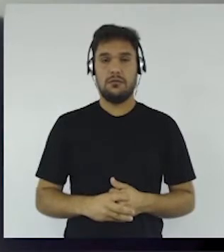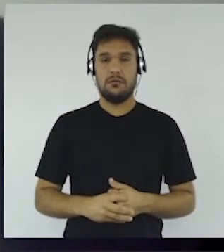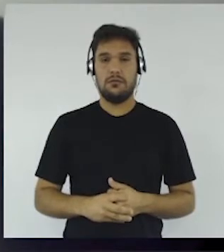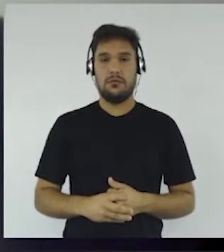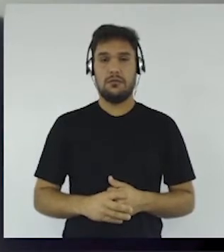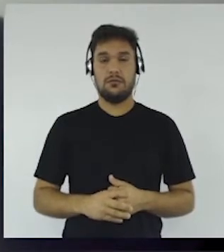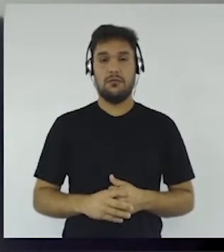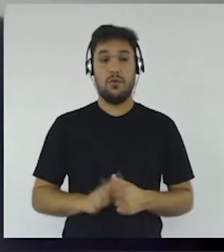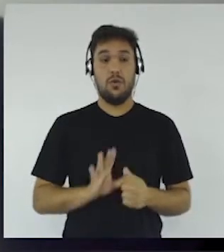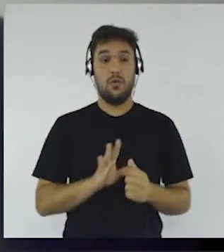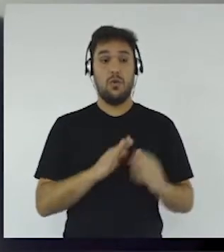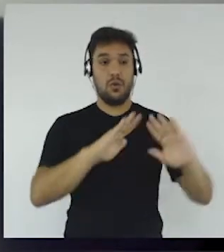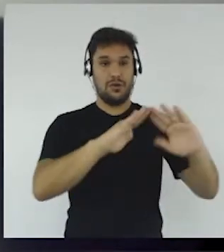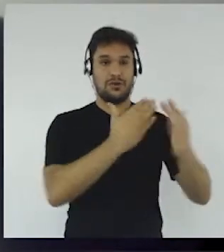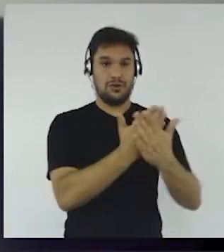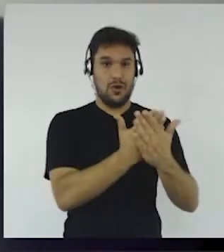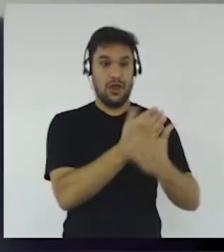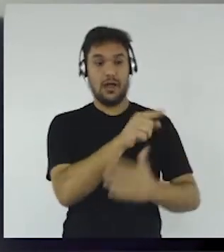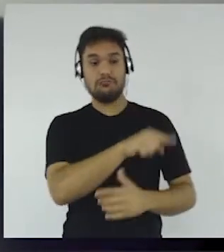os colégios que ele frequentou